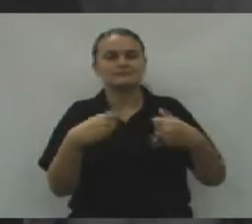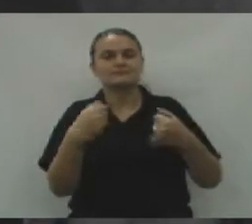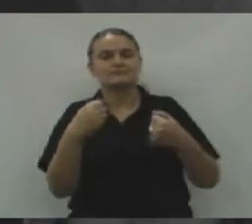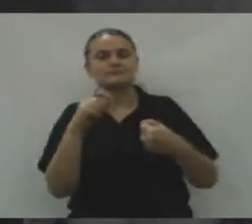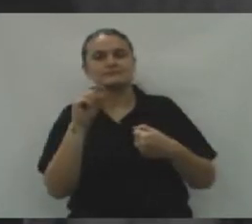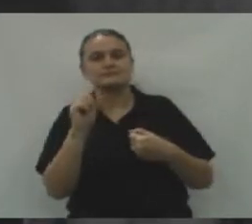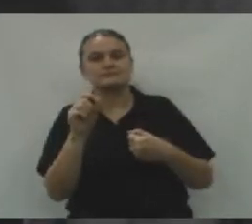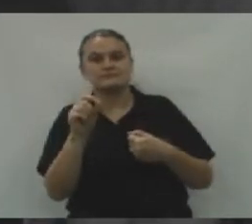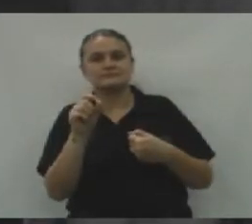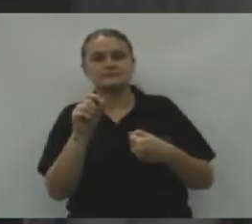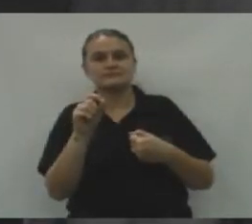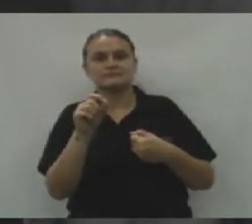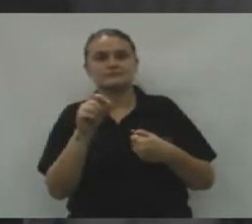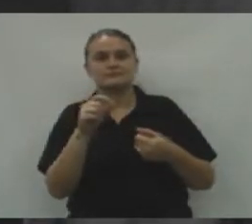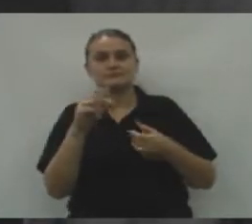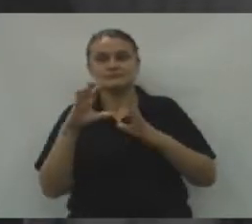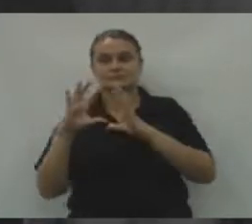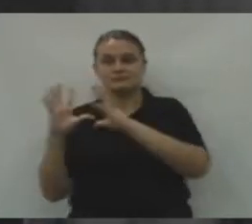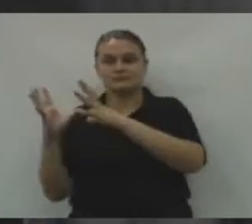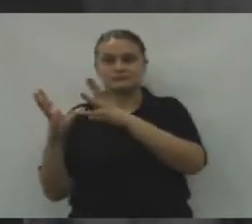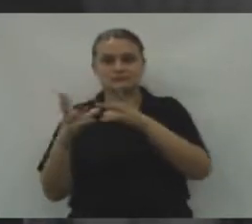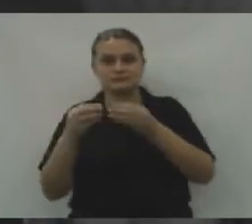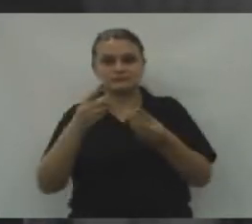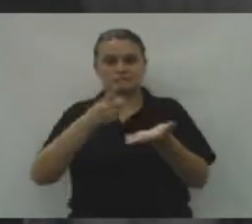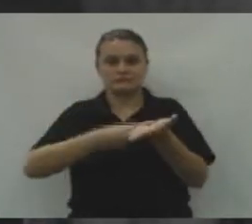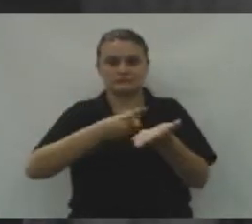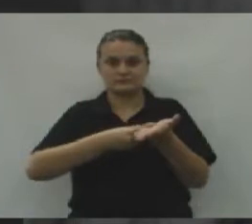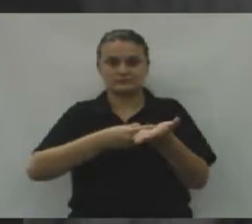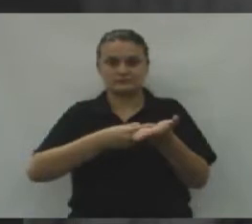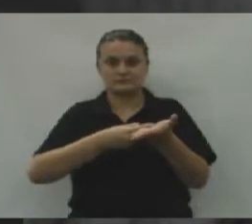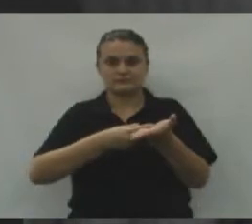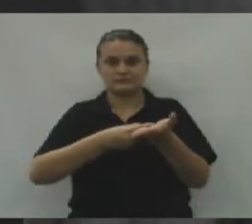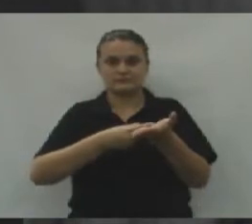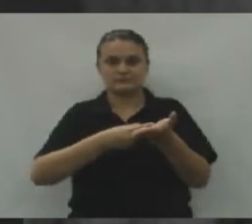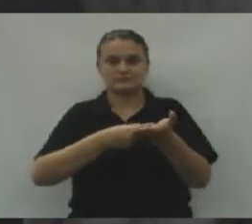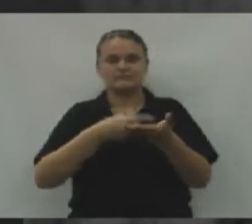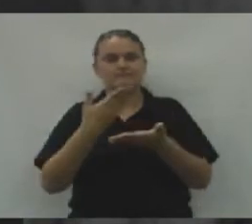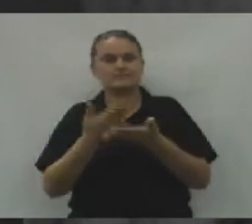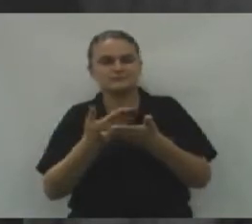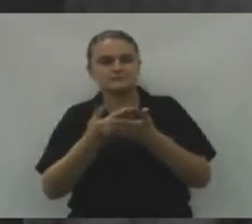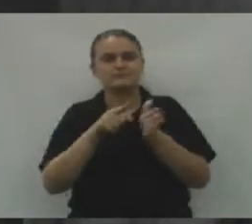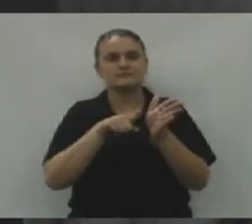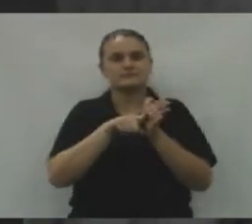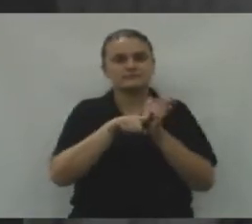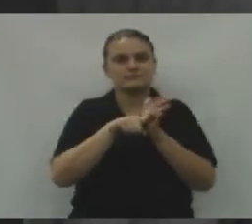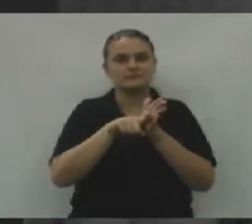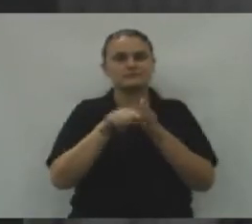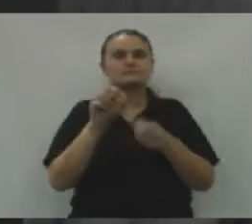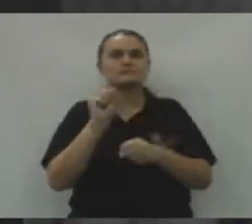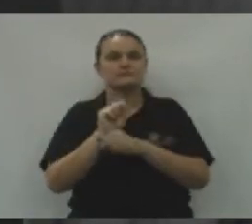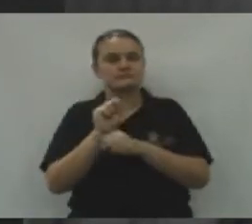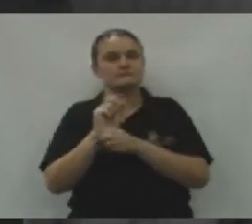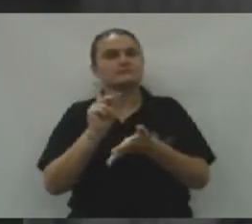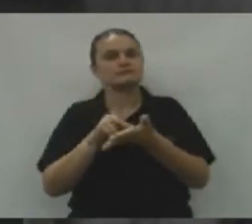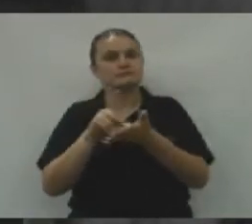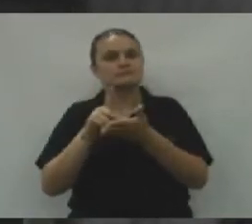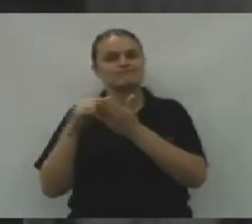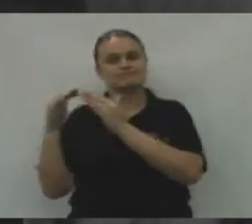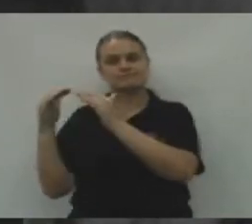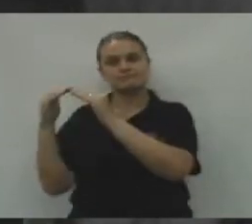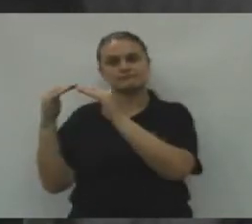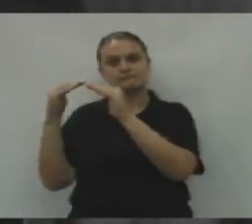que, de acordo com a notoriedade, o estudo e a pesquisa, esperamos realmente um